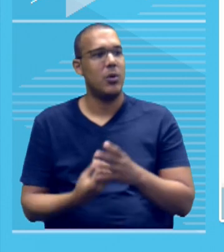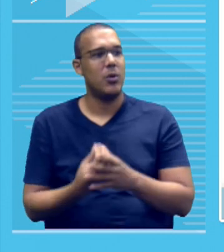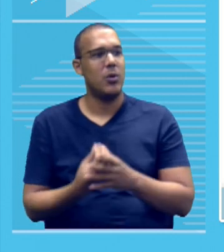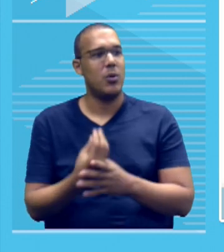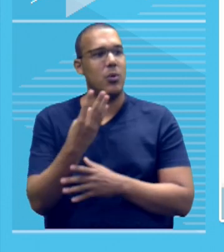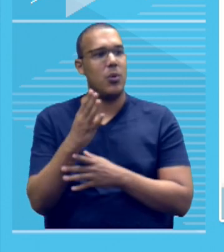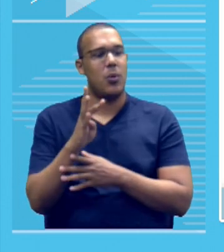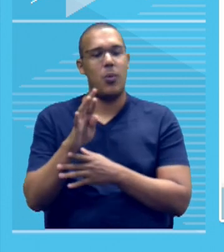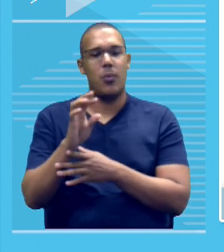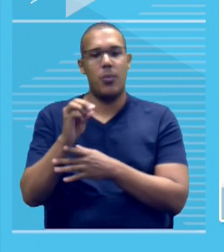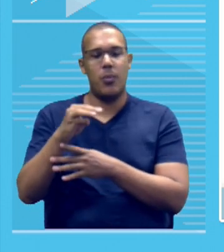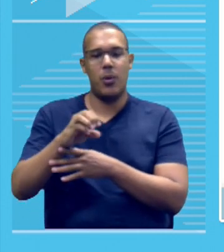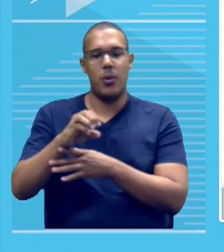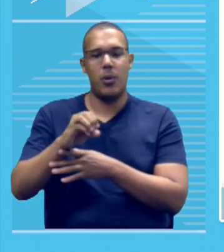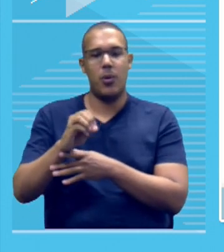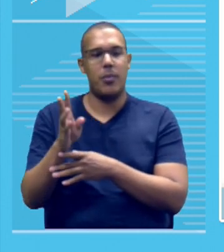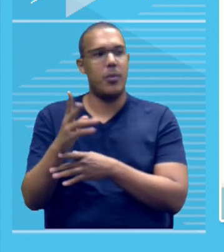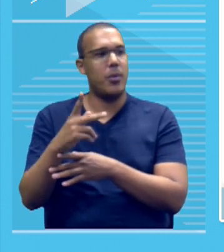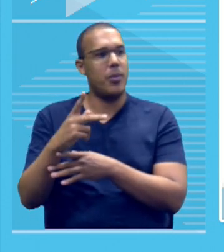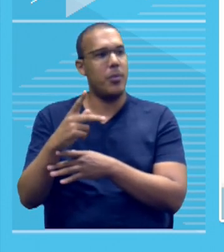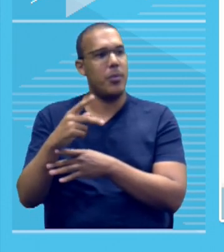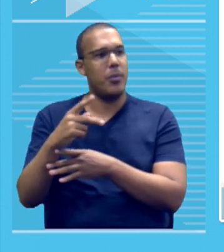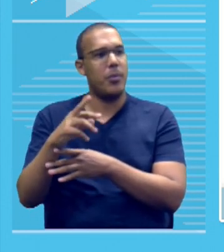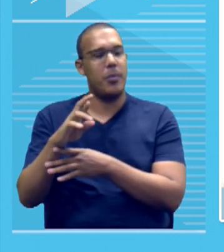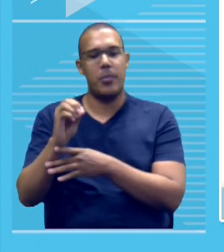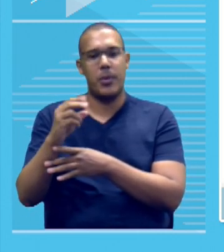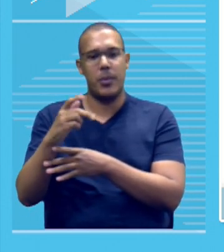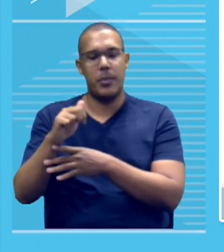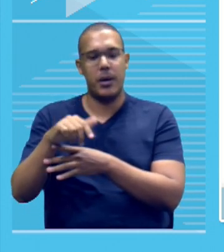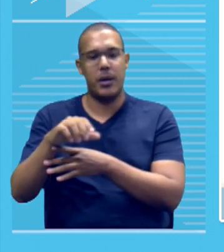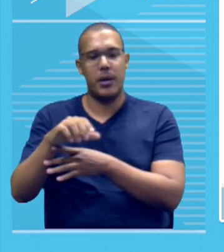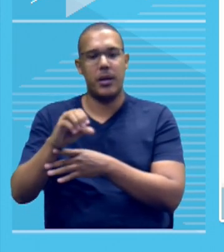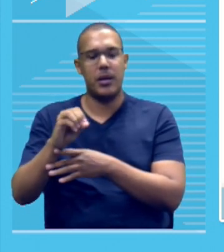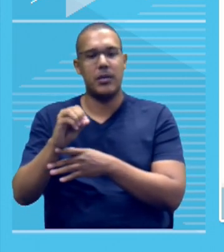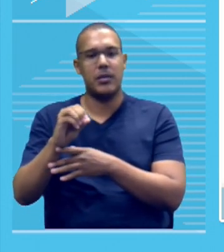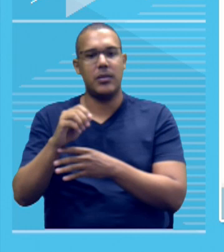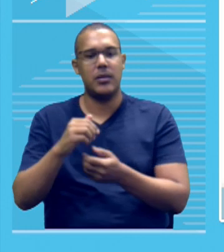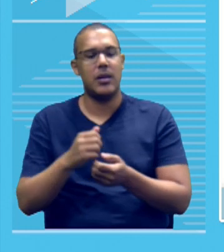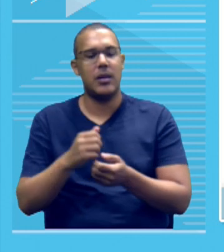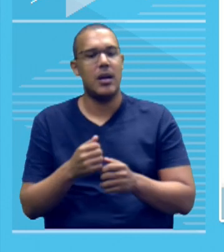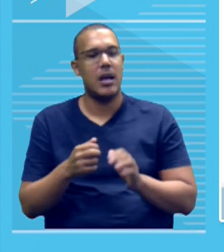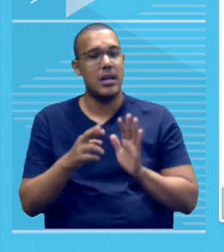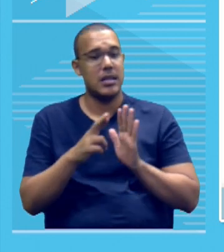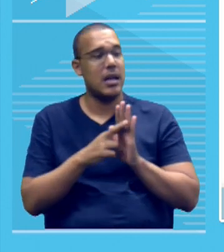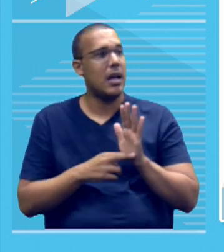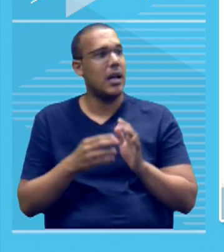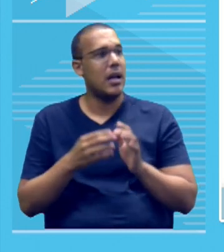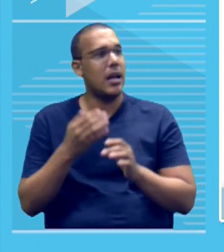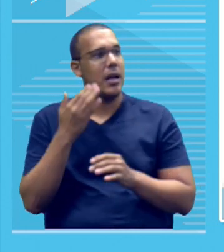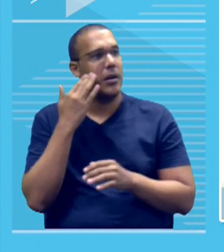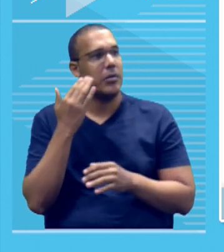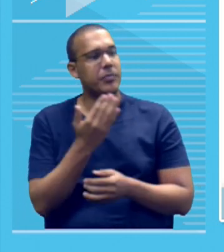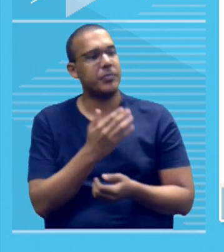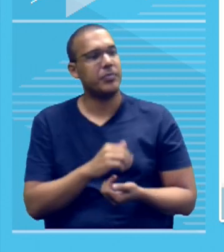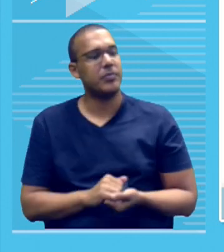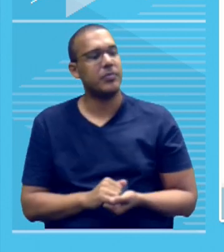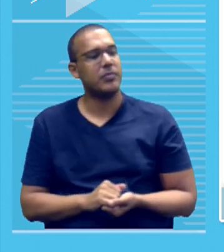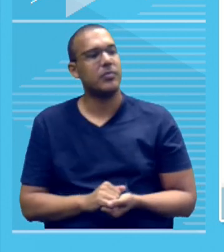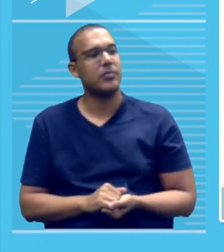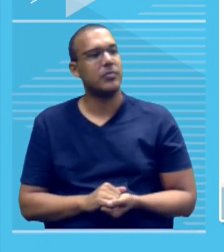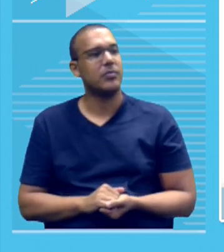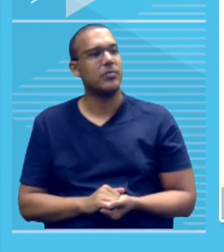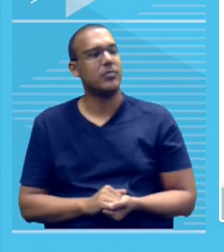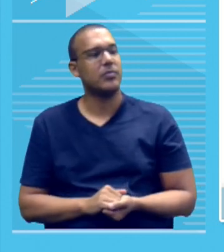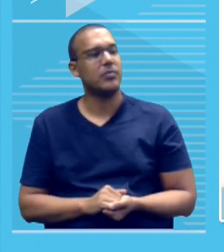propano. Certo? Então, exceção à regra é a chamada regra de Markovnikov. Regra geral, o hidrogênio tem que